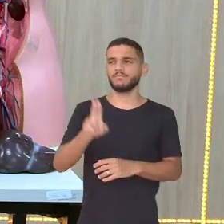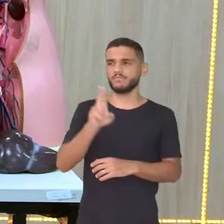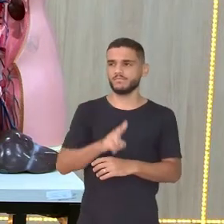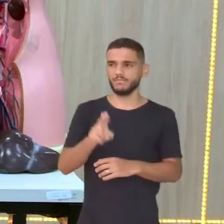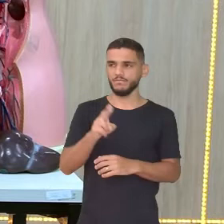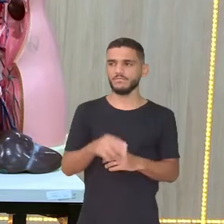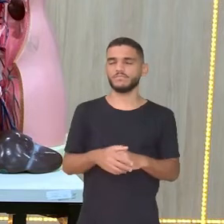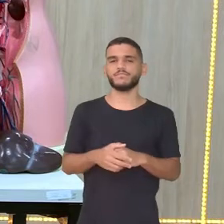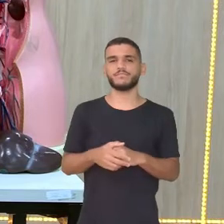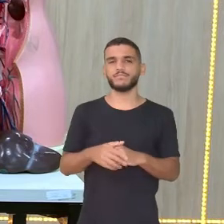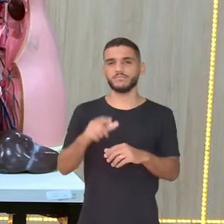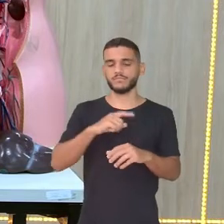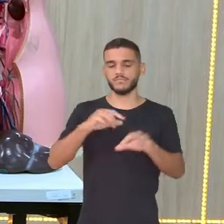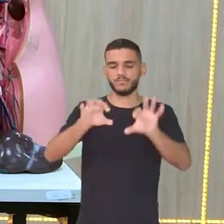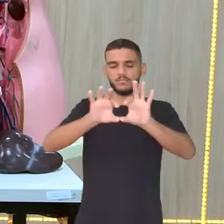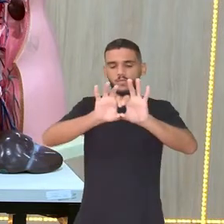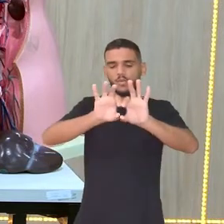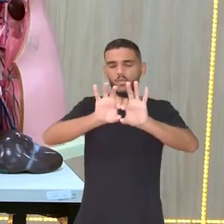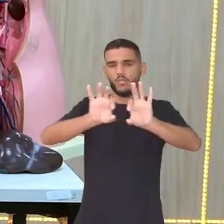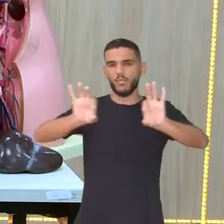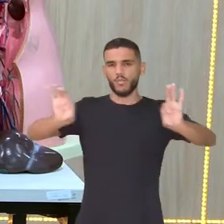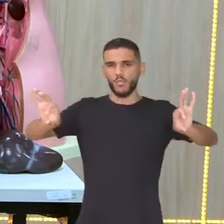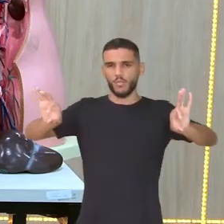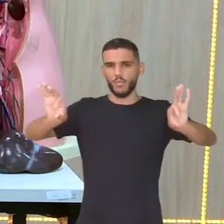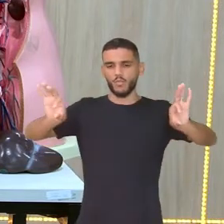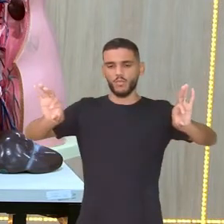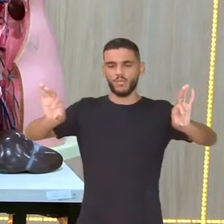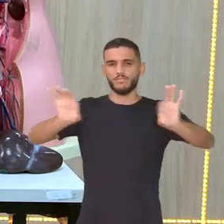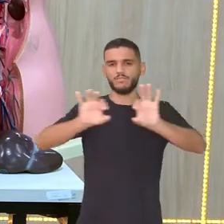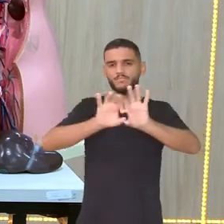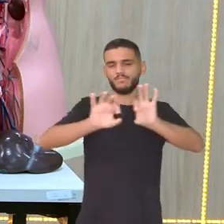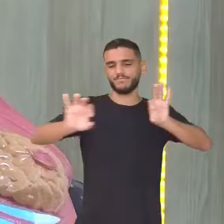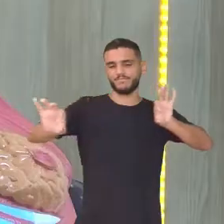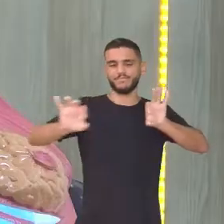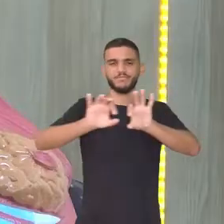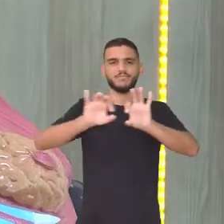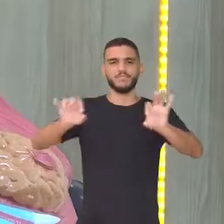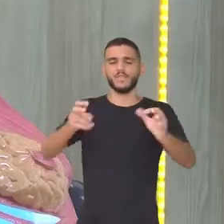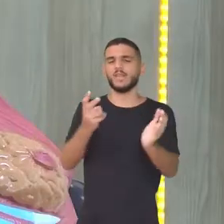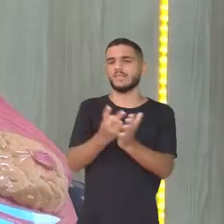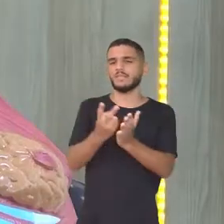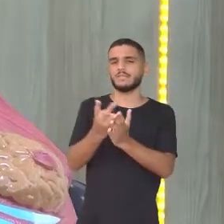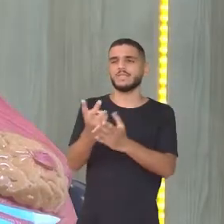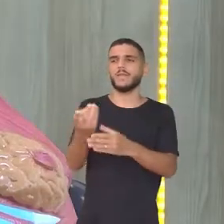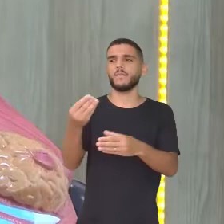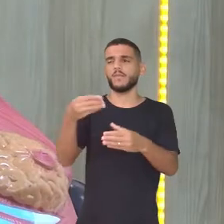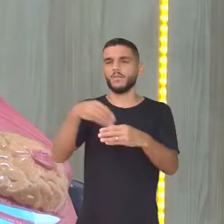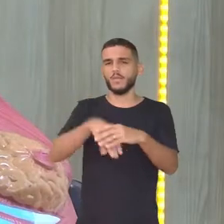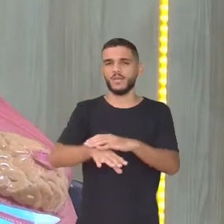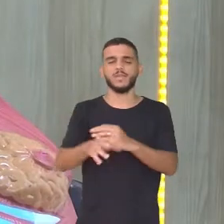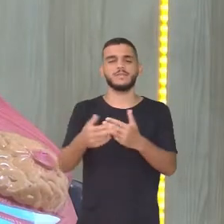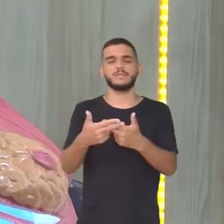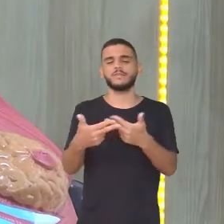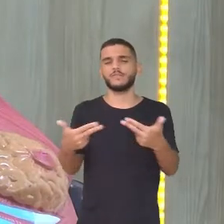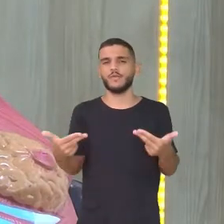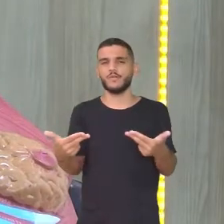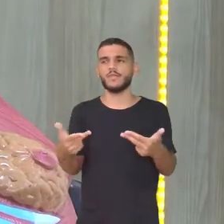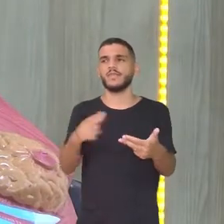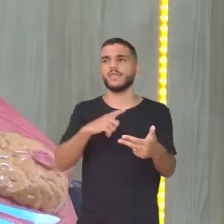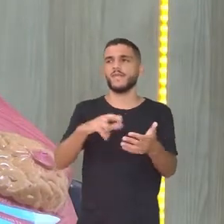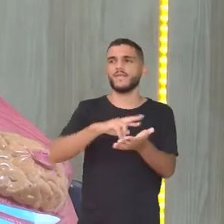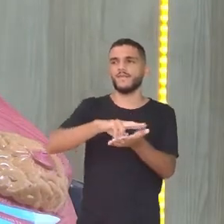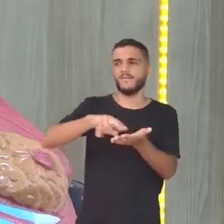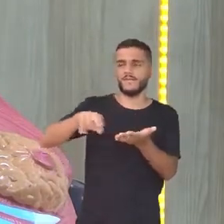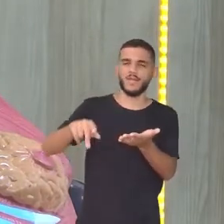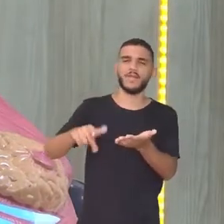uns tubos que eu encontrei lá na nossa sala, que a gente está sempre guardando uma caixinha com um monte de trecos, com um monte de materiais que podem